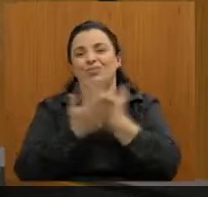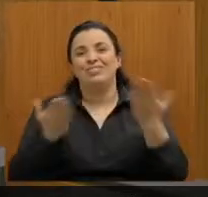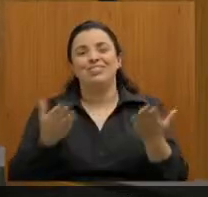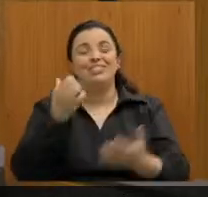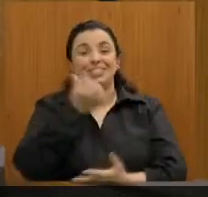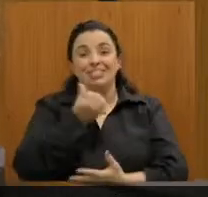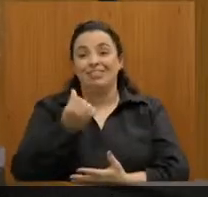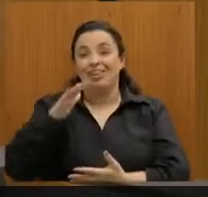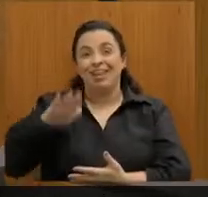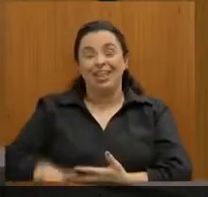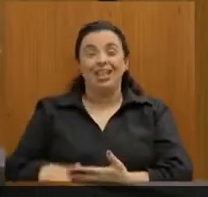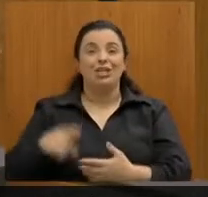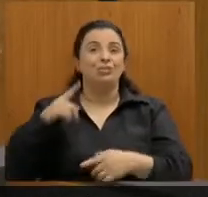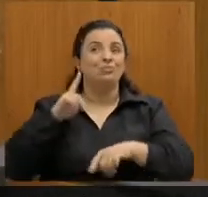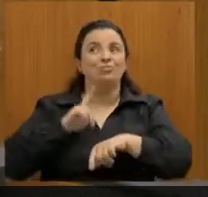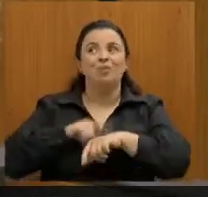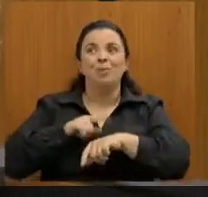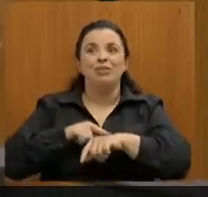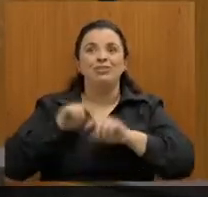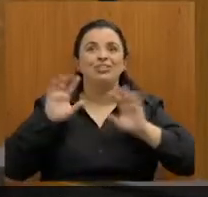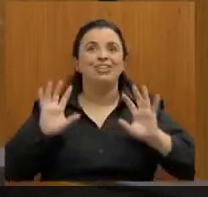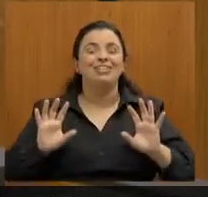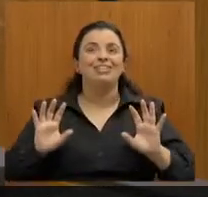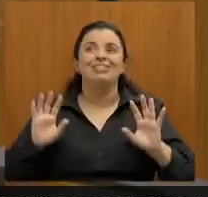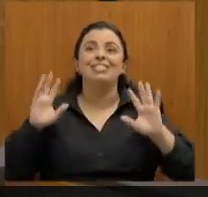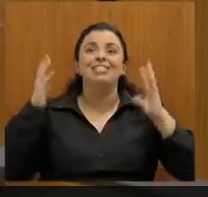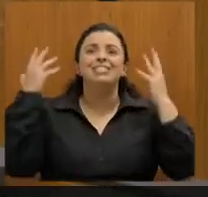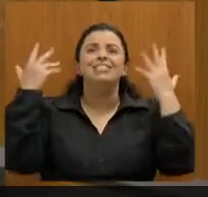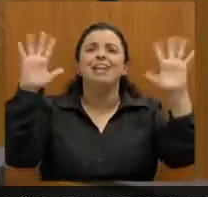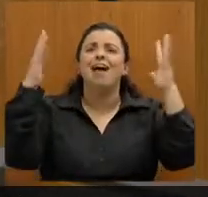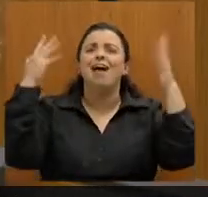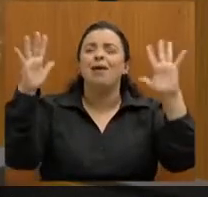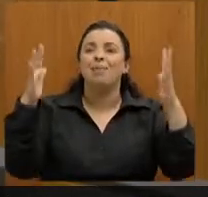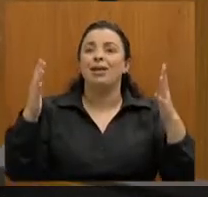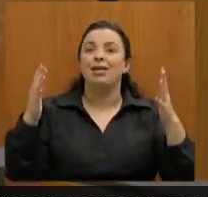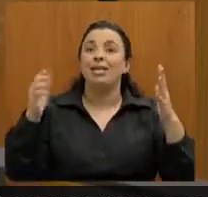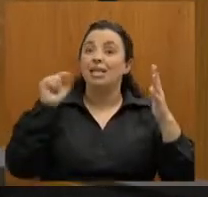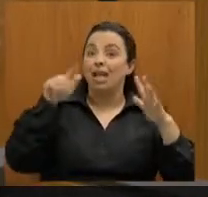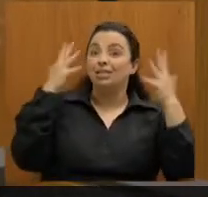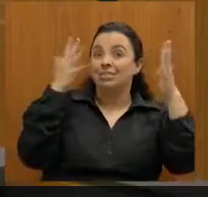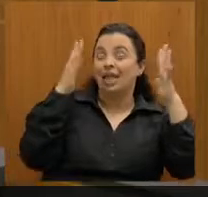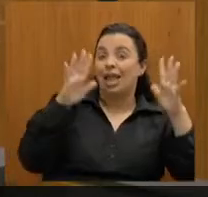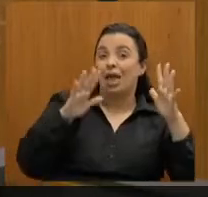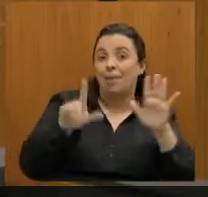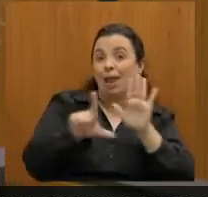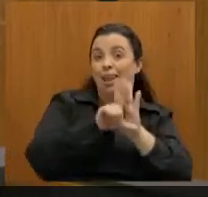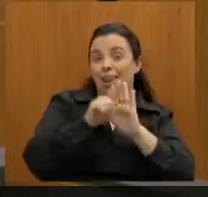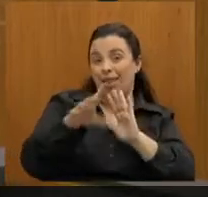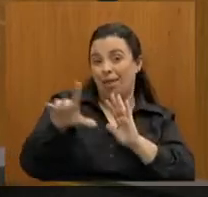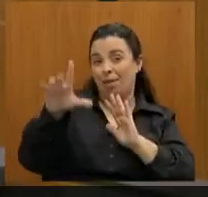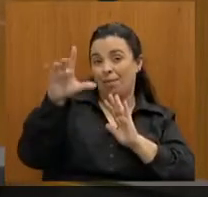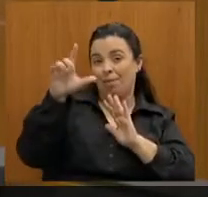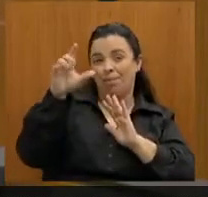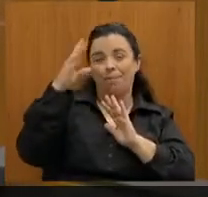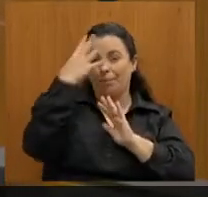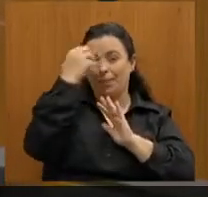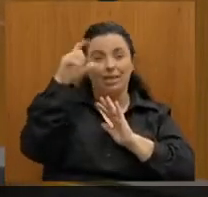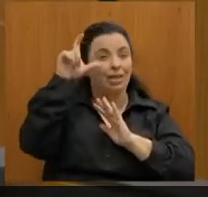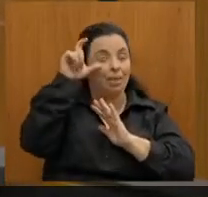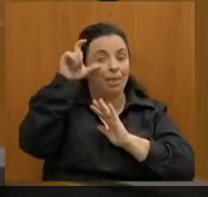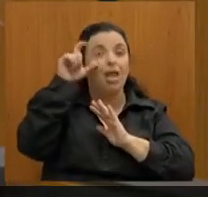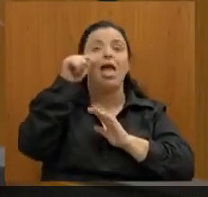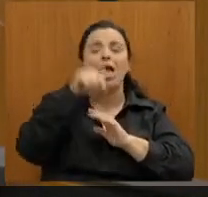sexta-feira à tarde momento de celebração porque ao celebrar a Lei Maria da Penha gente celebra uma conquista e se a gente não Celebra